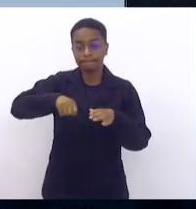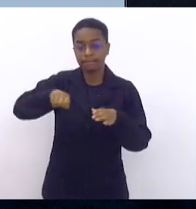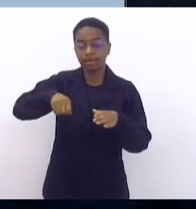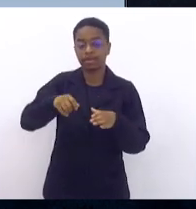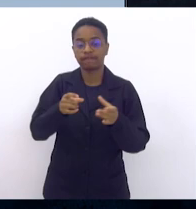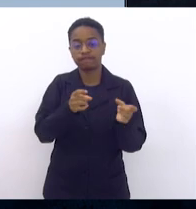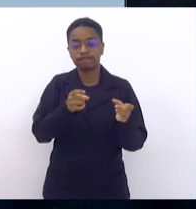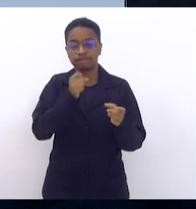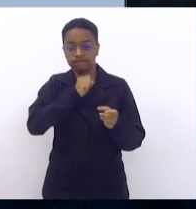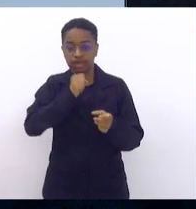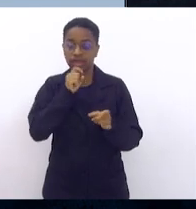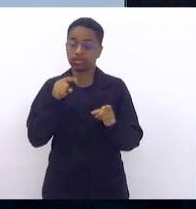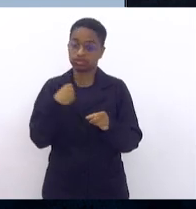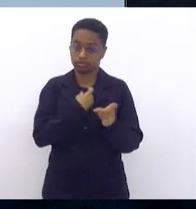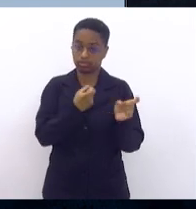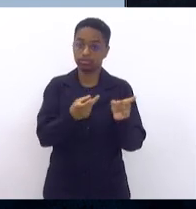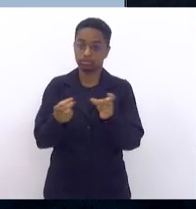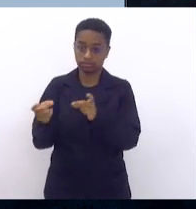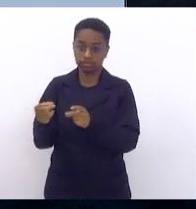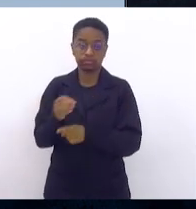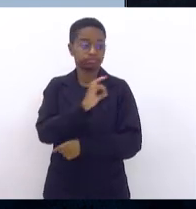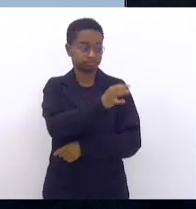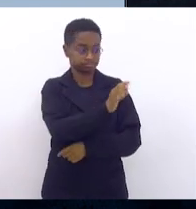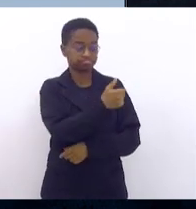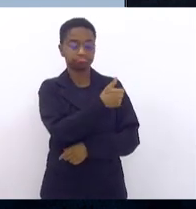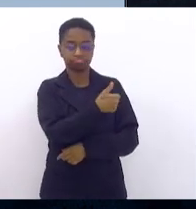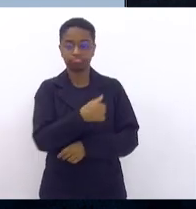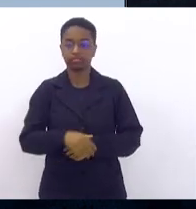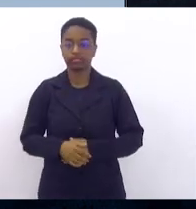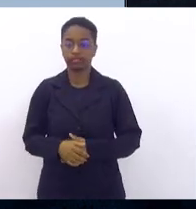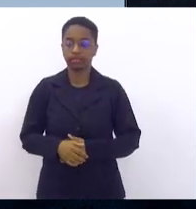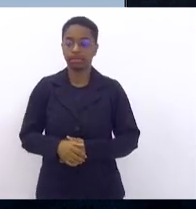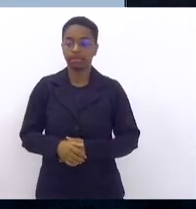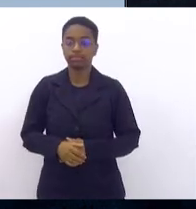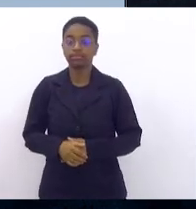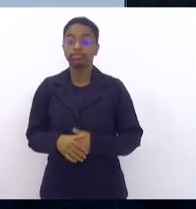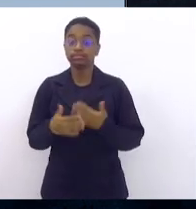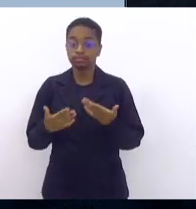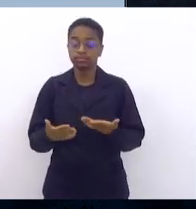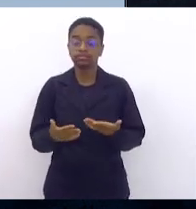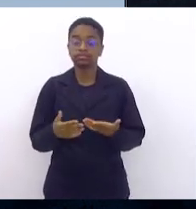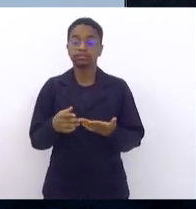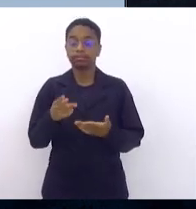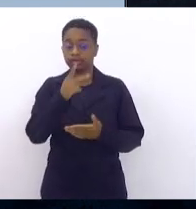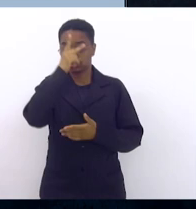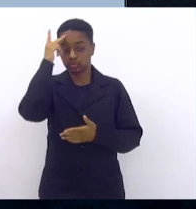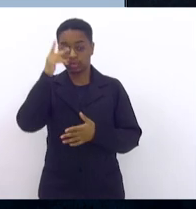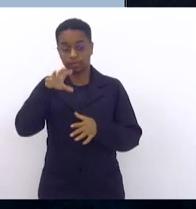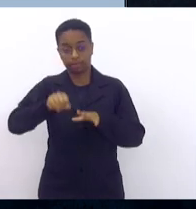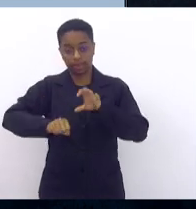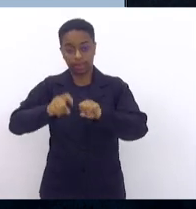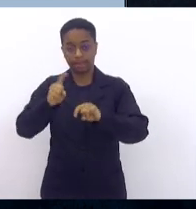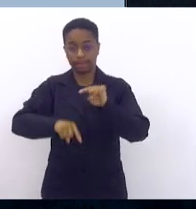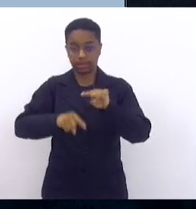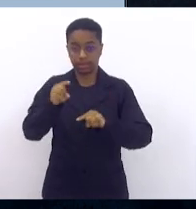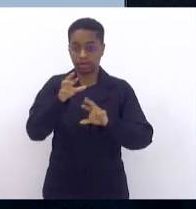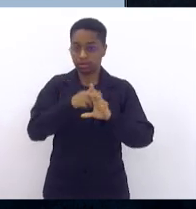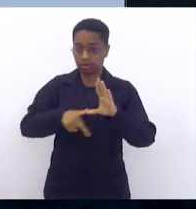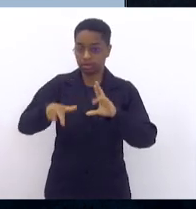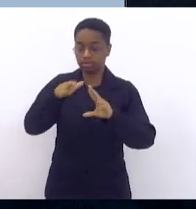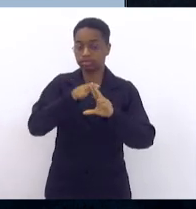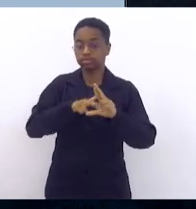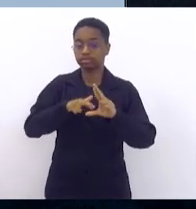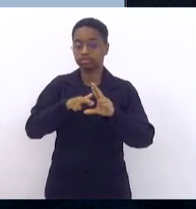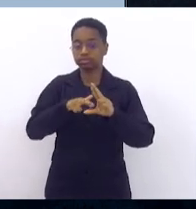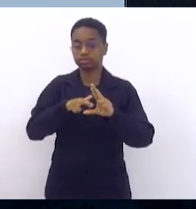dava lá vendia exatamente E aí né Cada dores e catadoras de materiais recicláveis eles